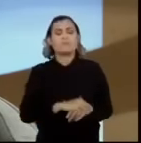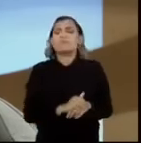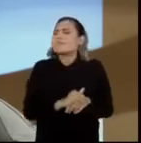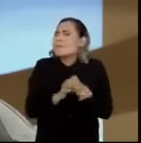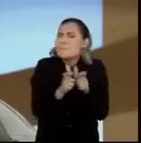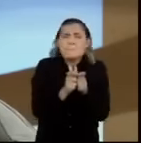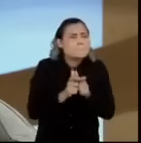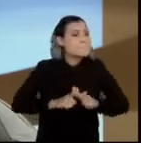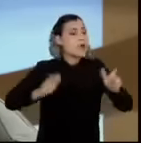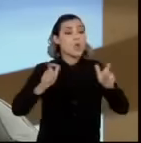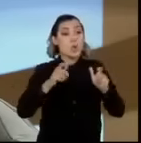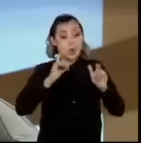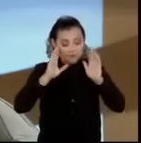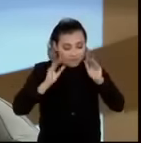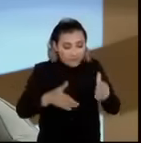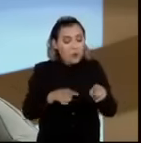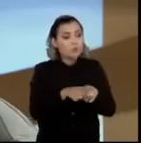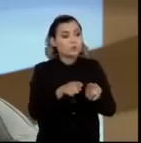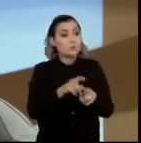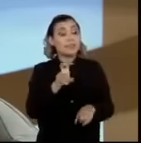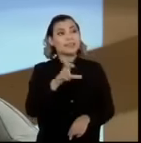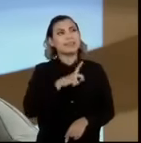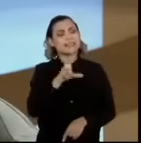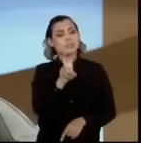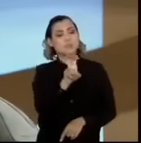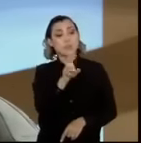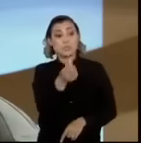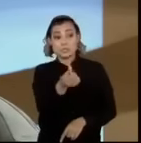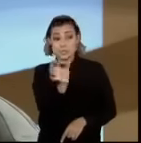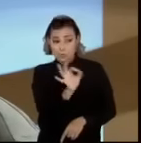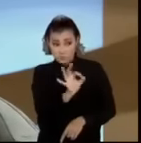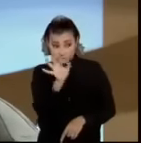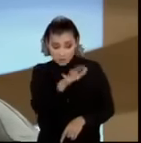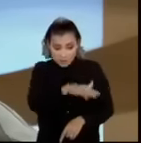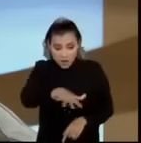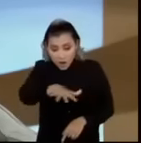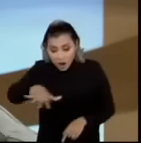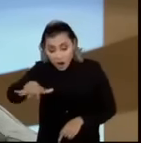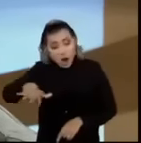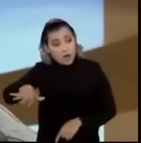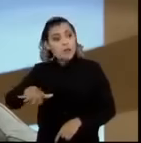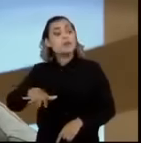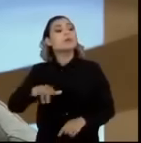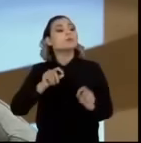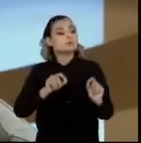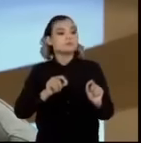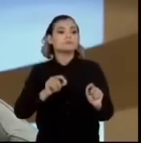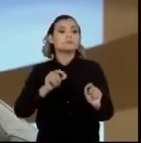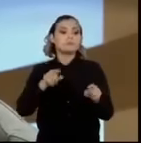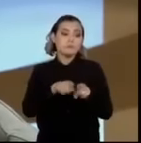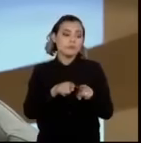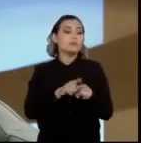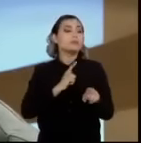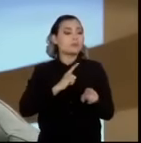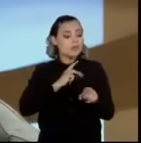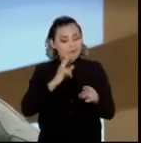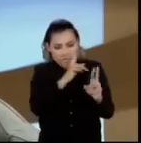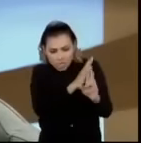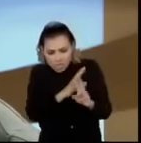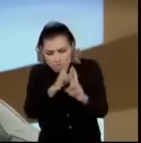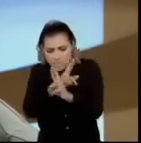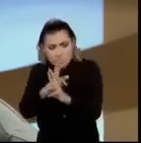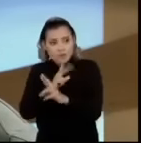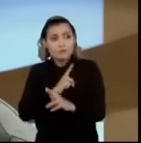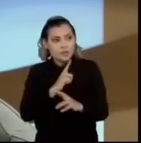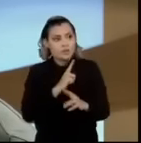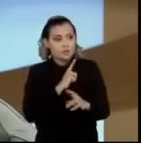alertas, que se referem, salvo engano, a 56% das áreas, eles foram escrutinados, foram olhados e havia uma